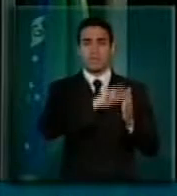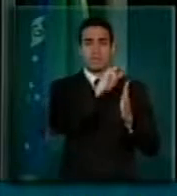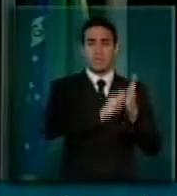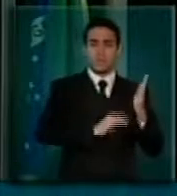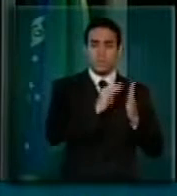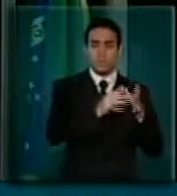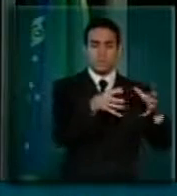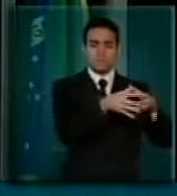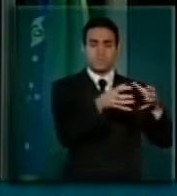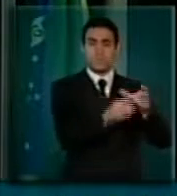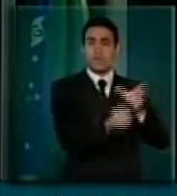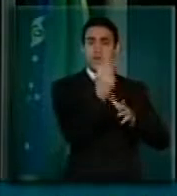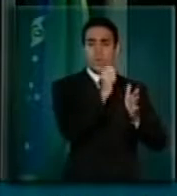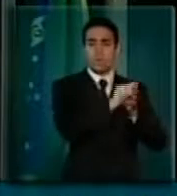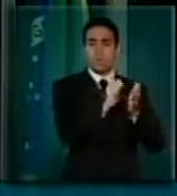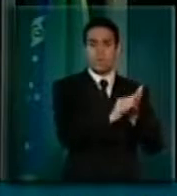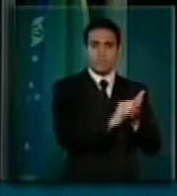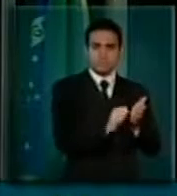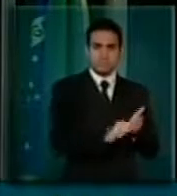setoriais foram